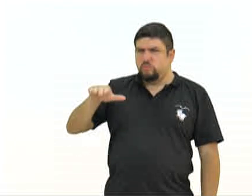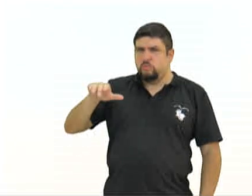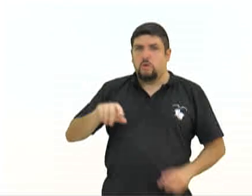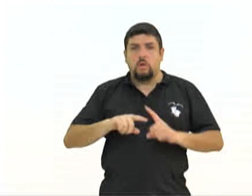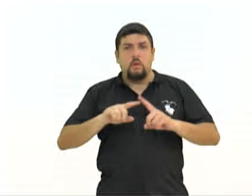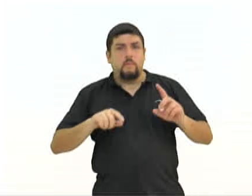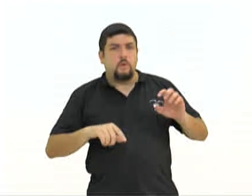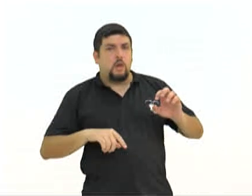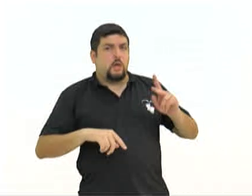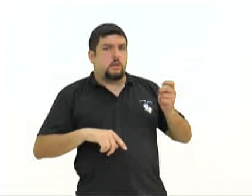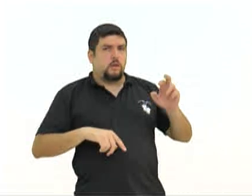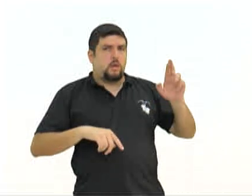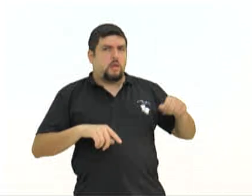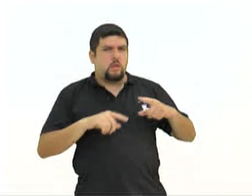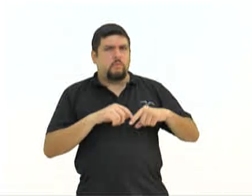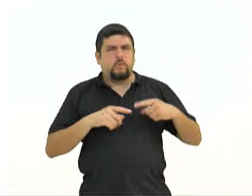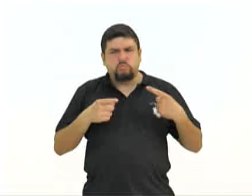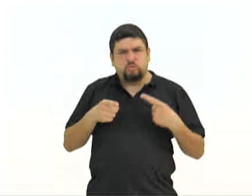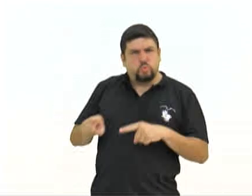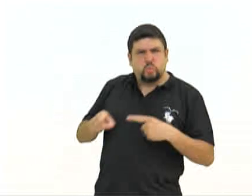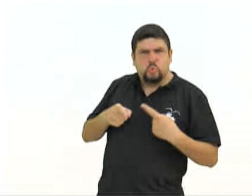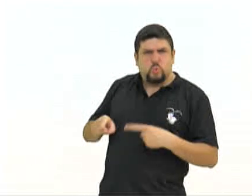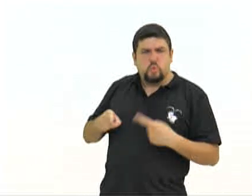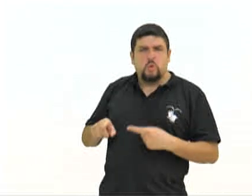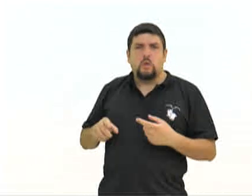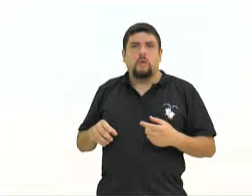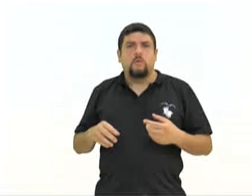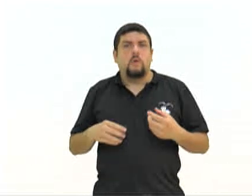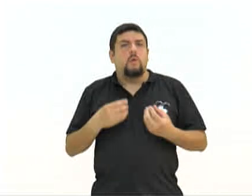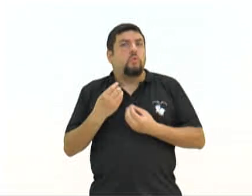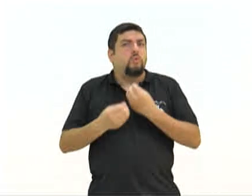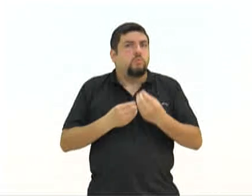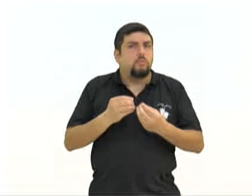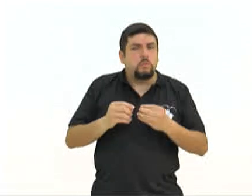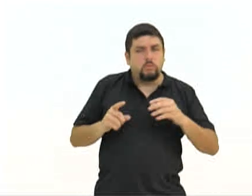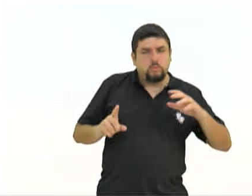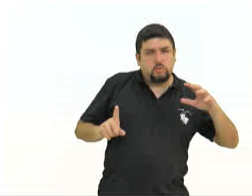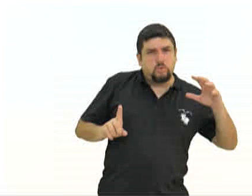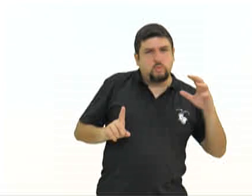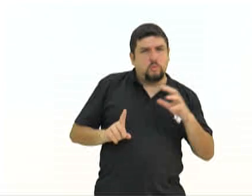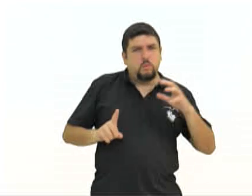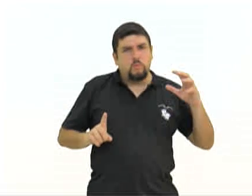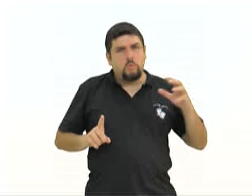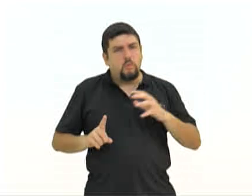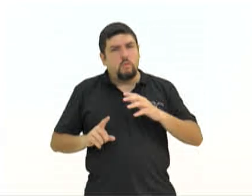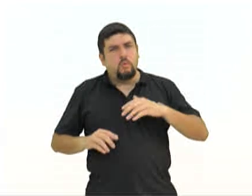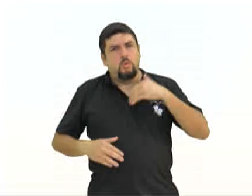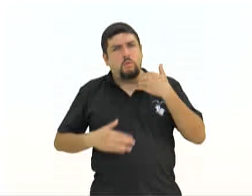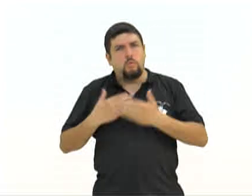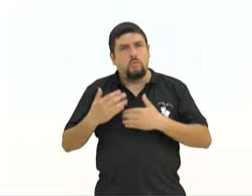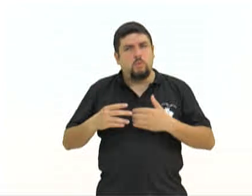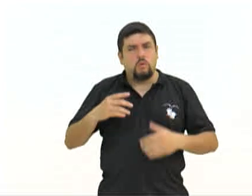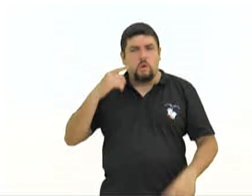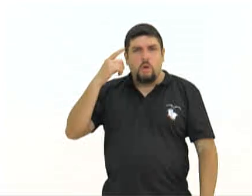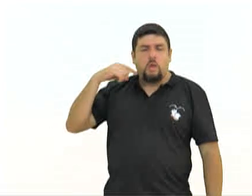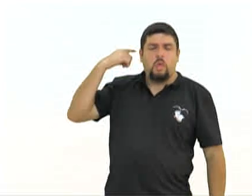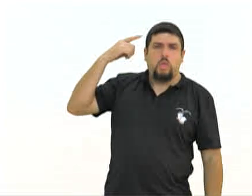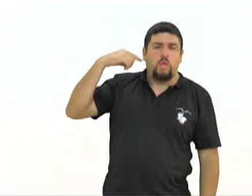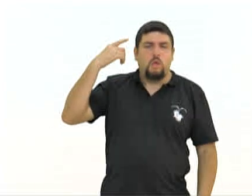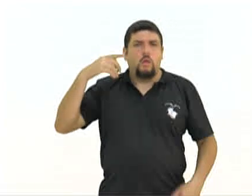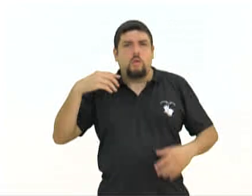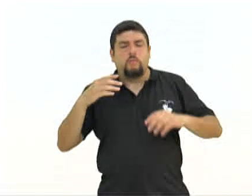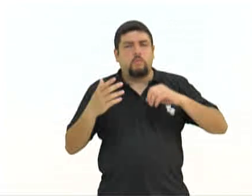persegui-lo e usou seus poderes para provocar um acesso de loucura no herói, que acabou matando a própria esposa e os